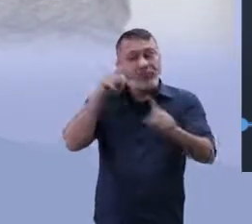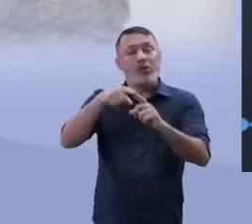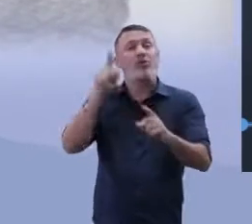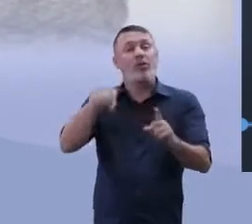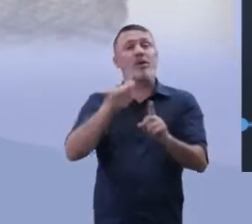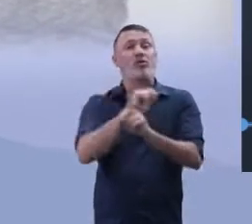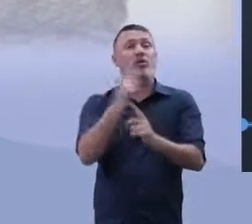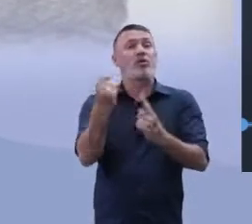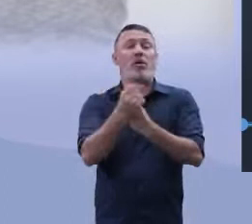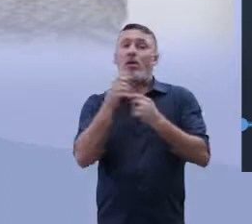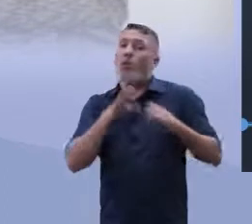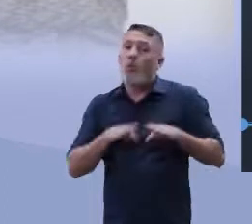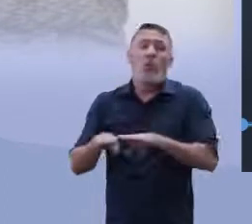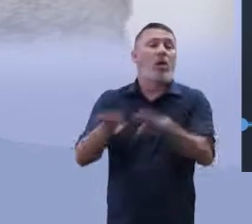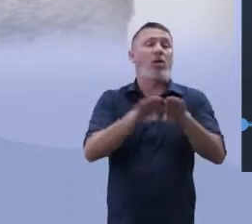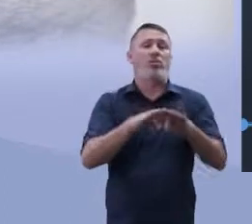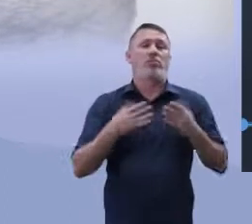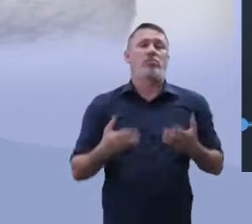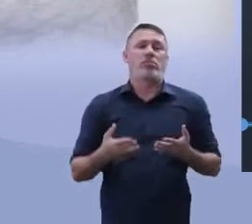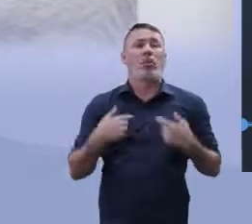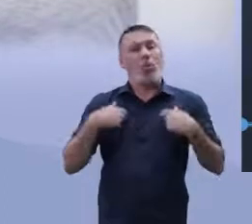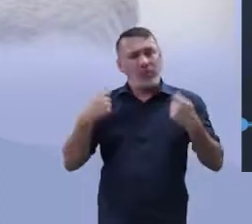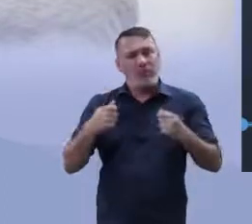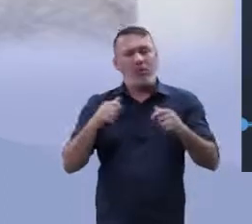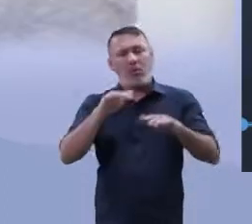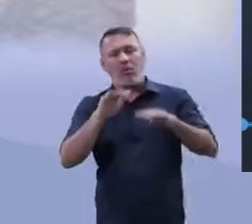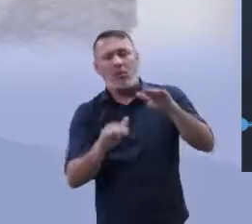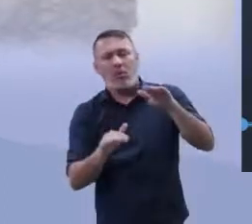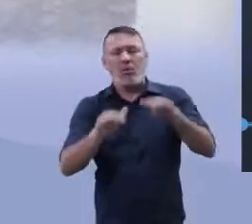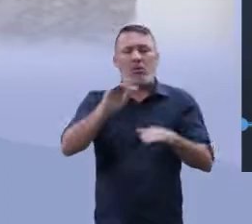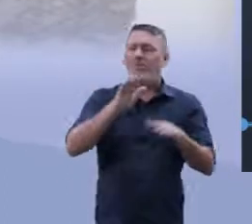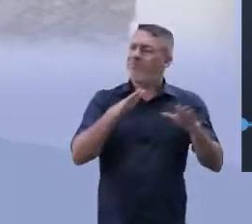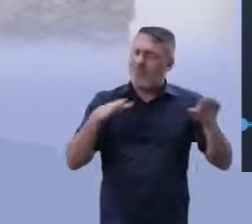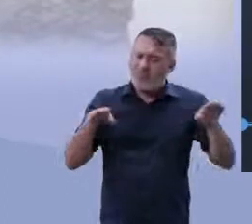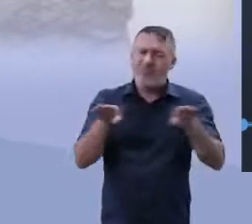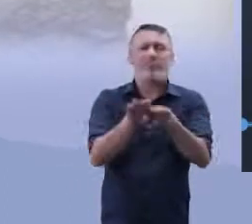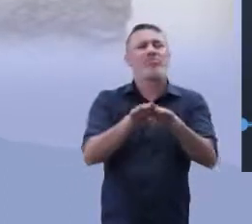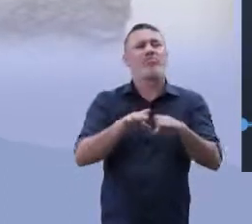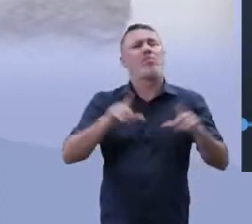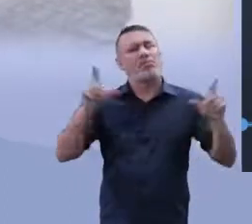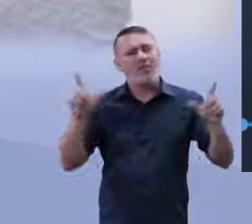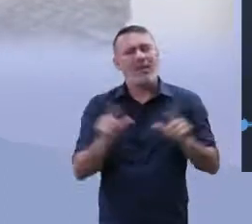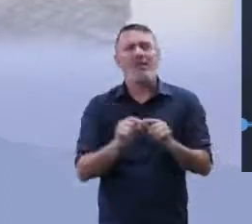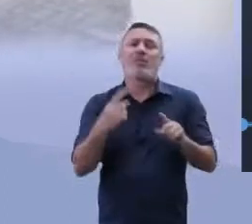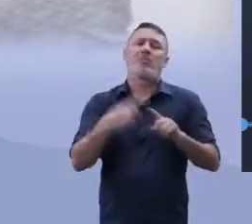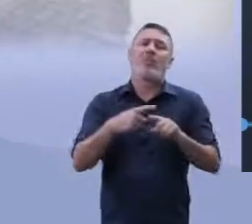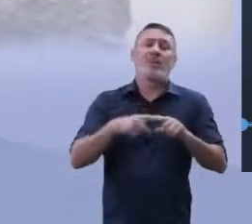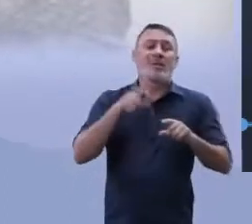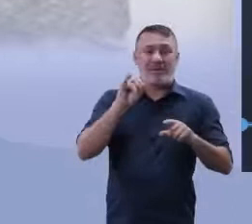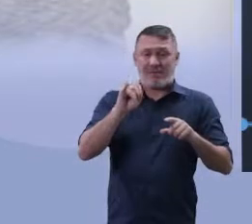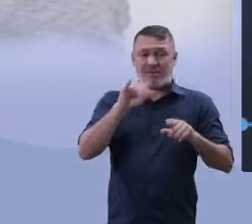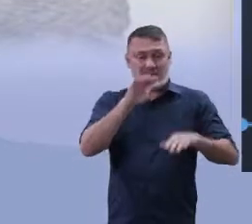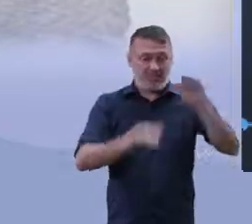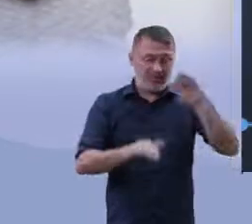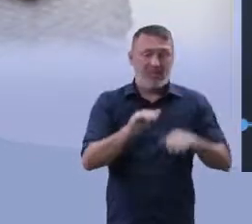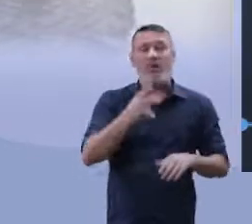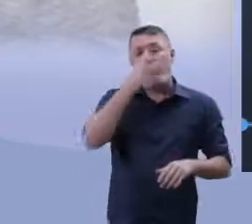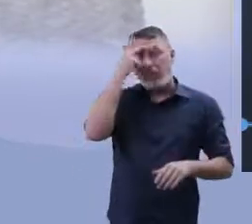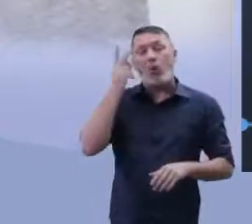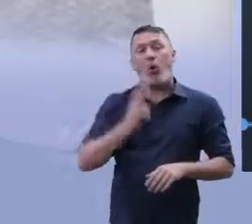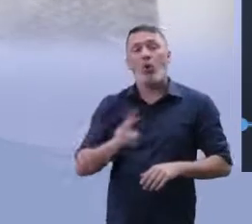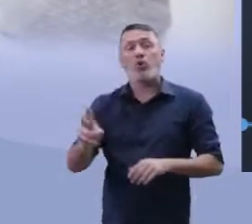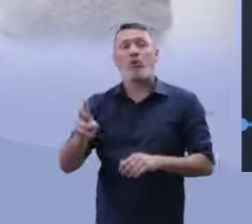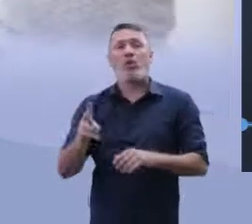igualitária. Eu preciso diminuir as desigualdades para que esse indivíduo não vá procurar a